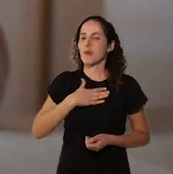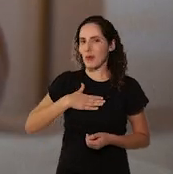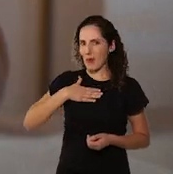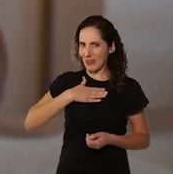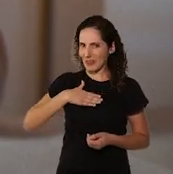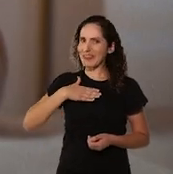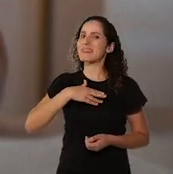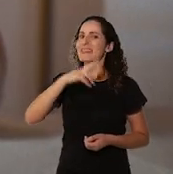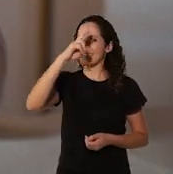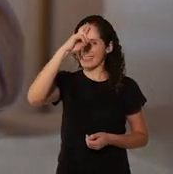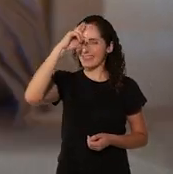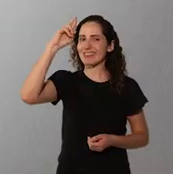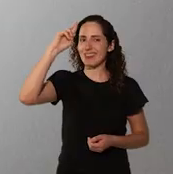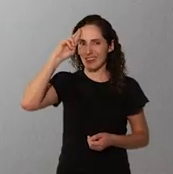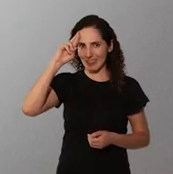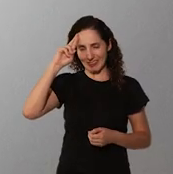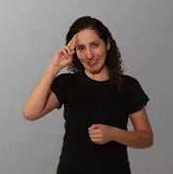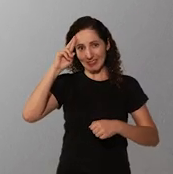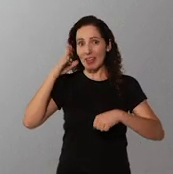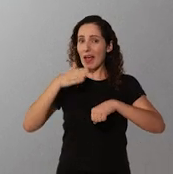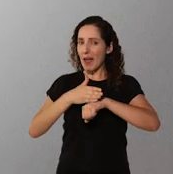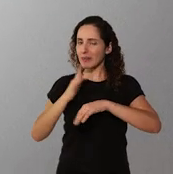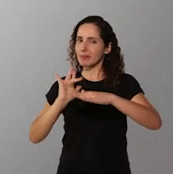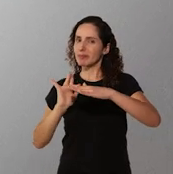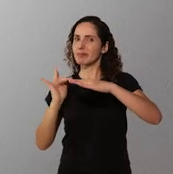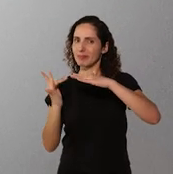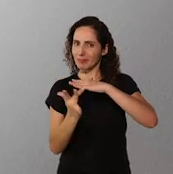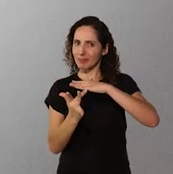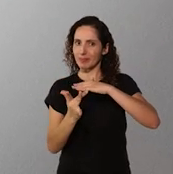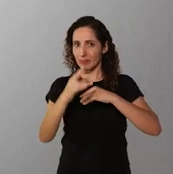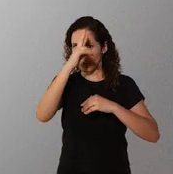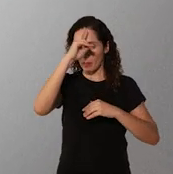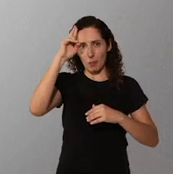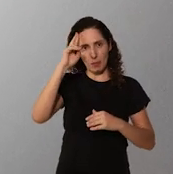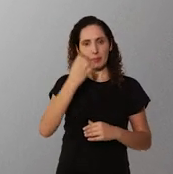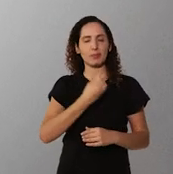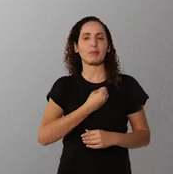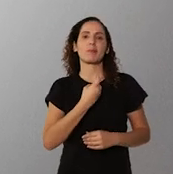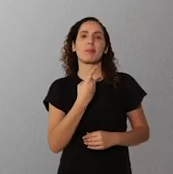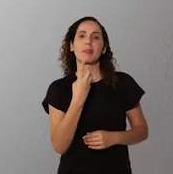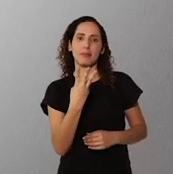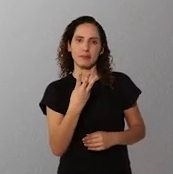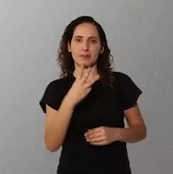Gostei desse Rock. Acesse nossas redes sociais, Rock Prefeito 13.